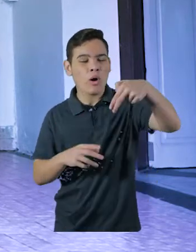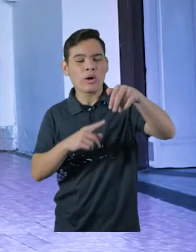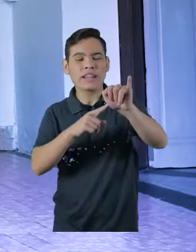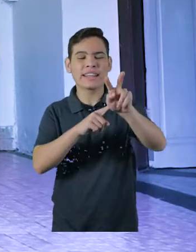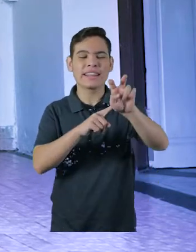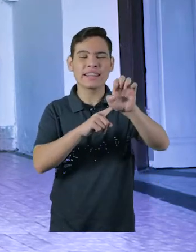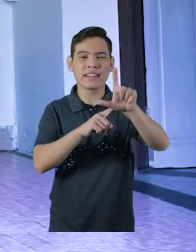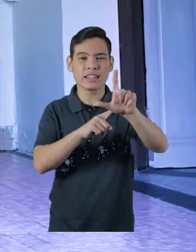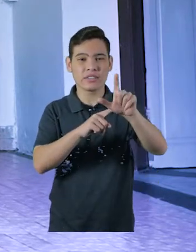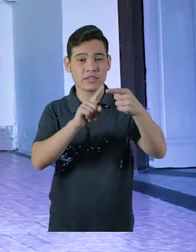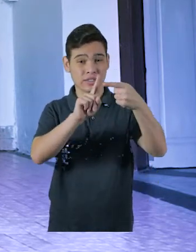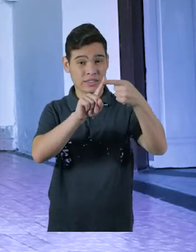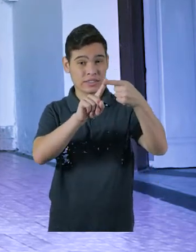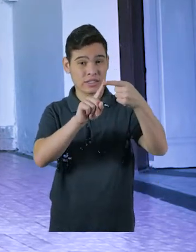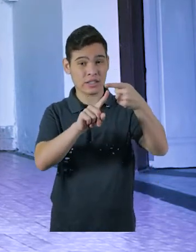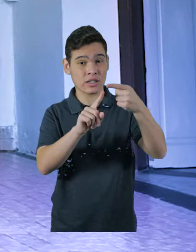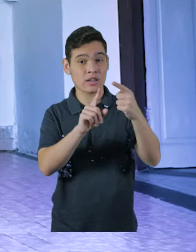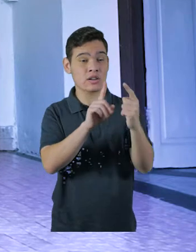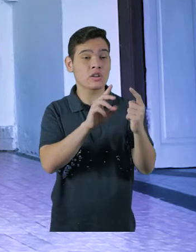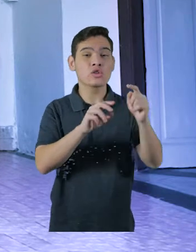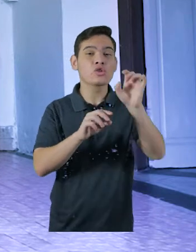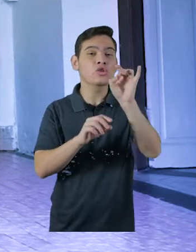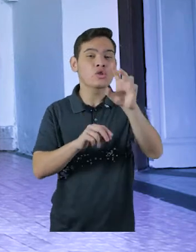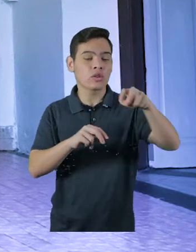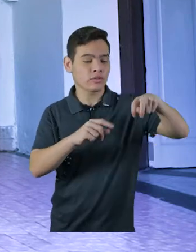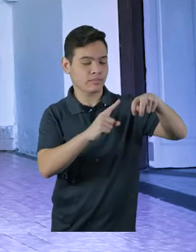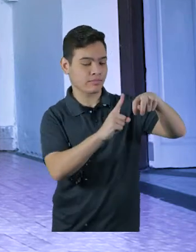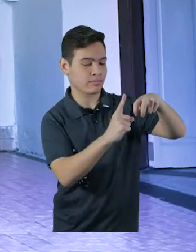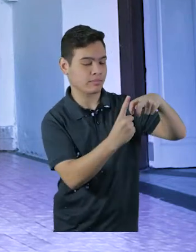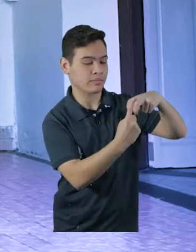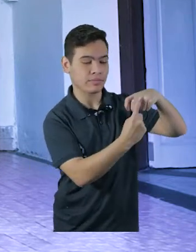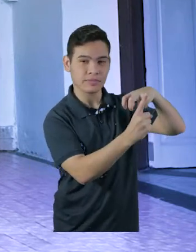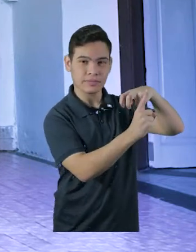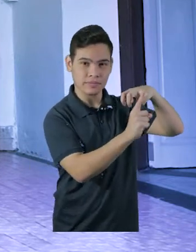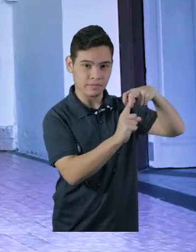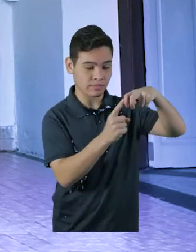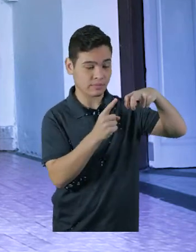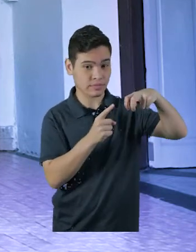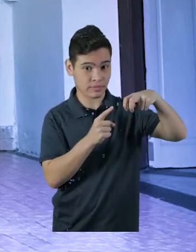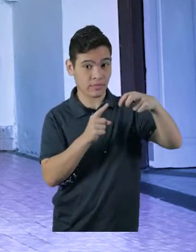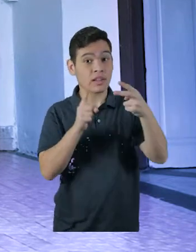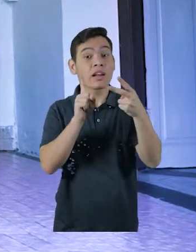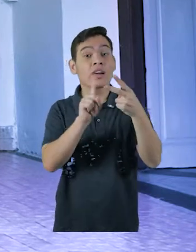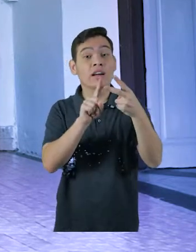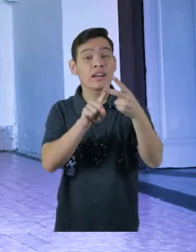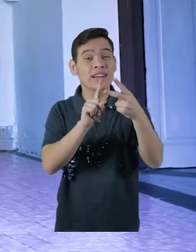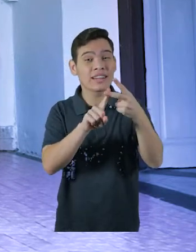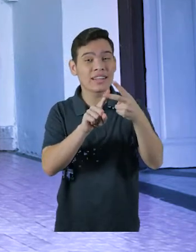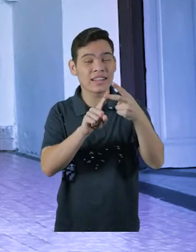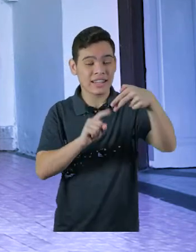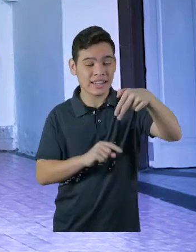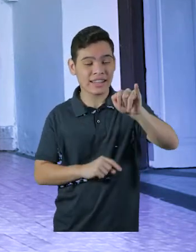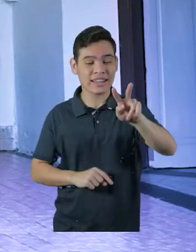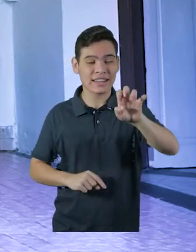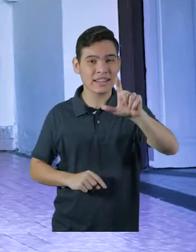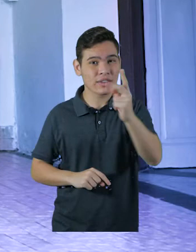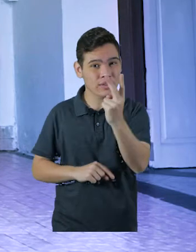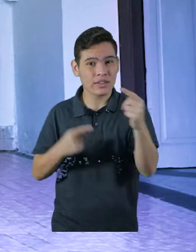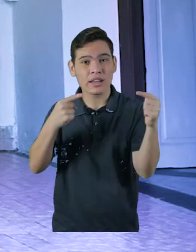volta. O segundo nível é pele com pele.